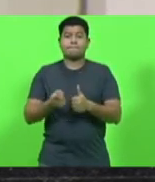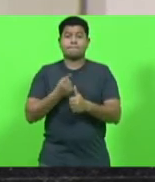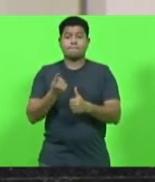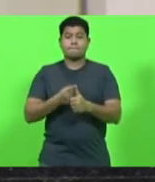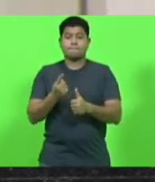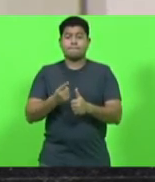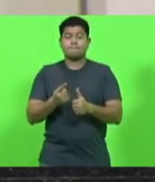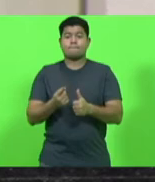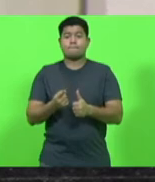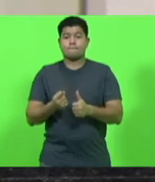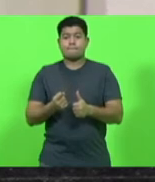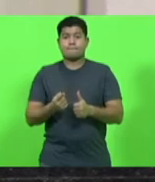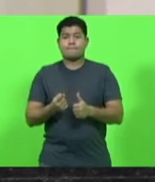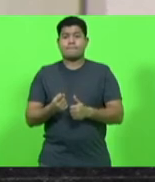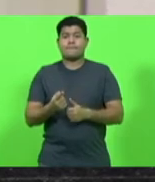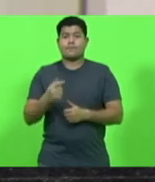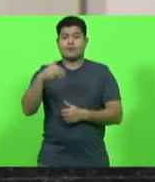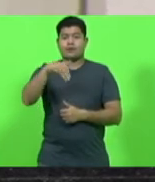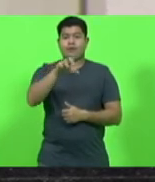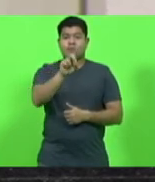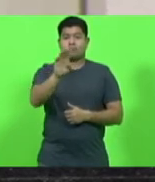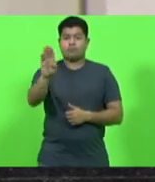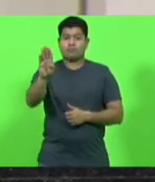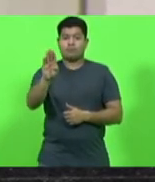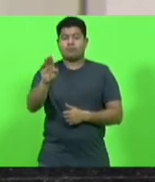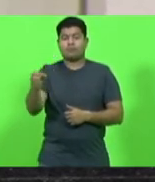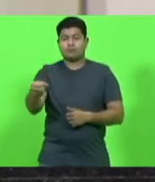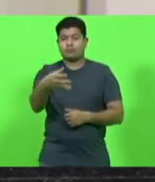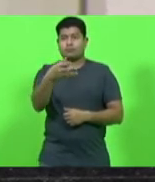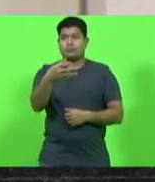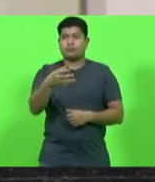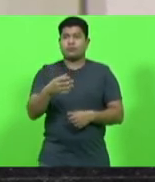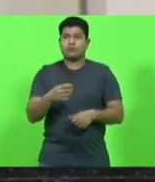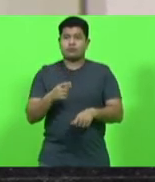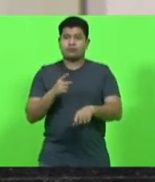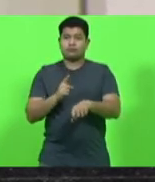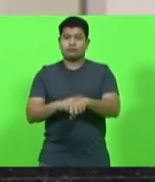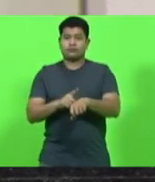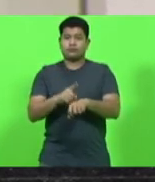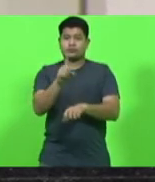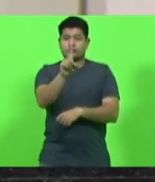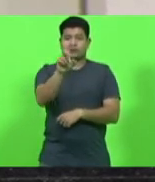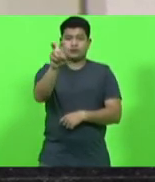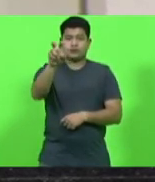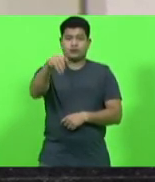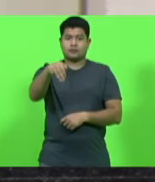bloco do dia, bloco MDB Partido Novo, por 15 minutos.